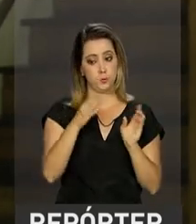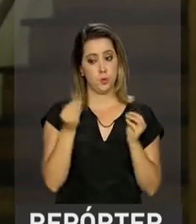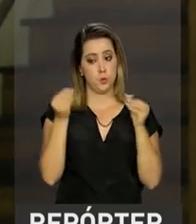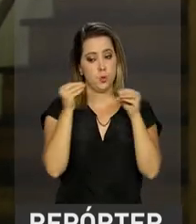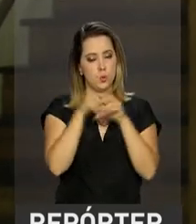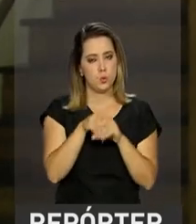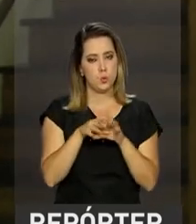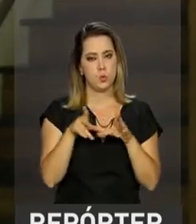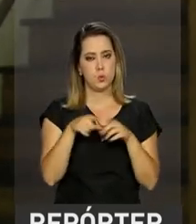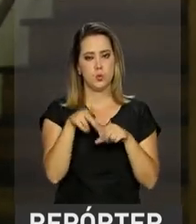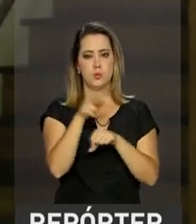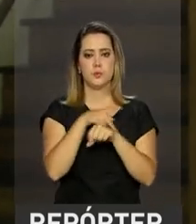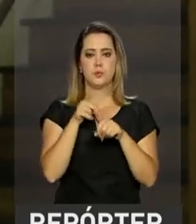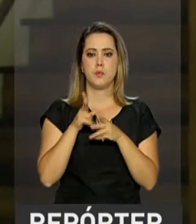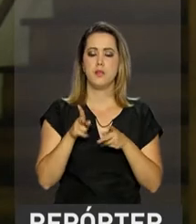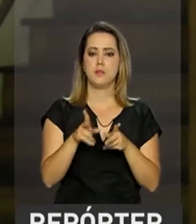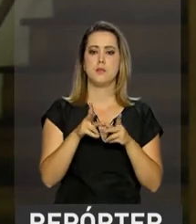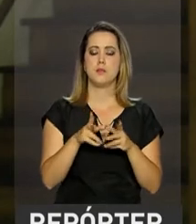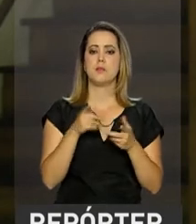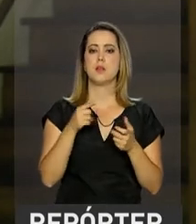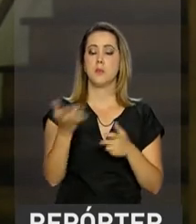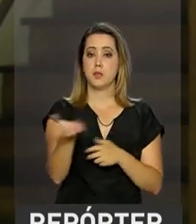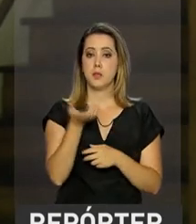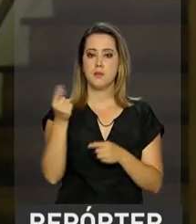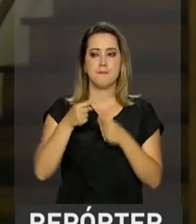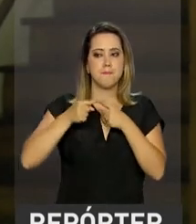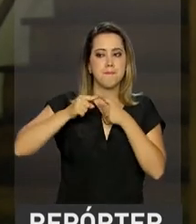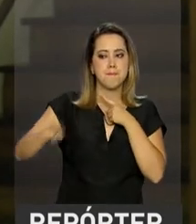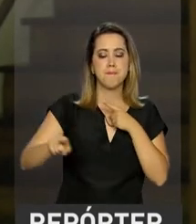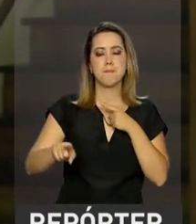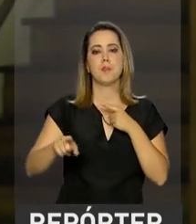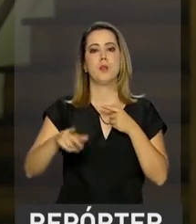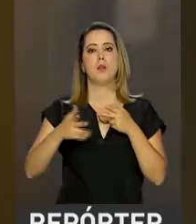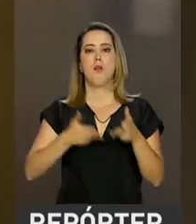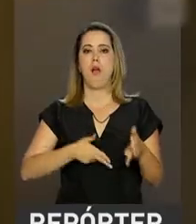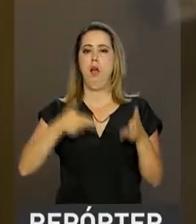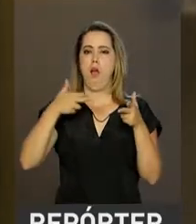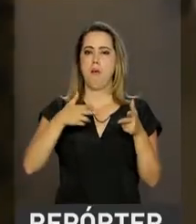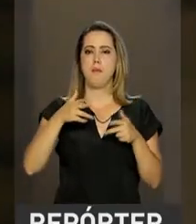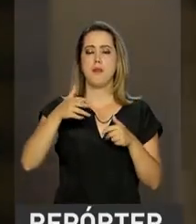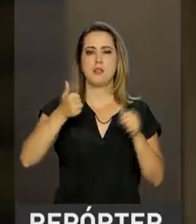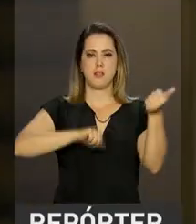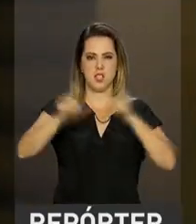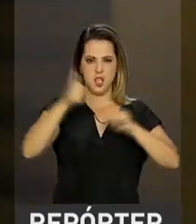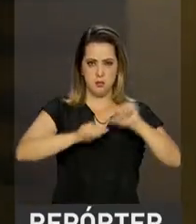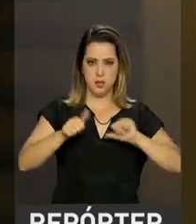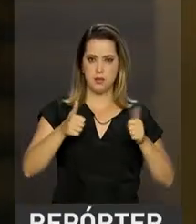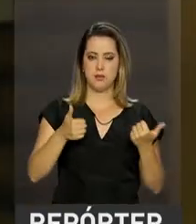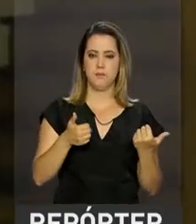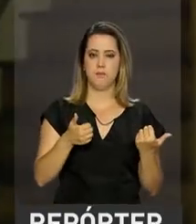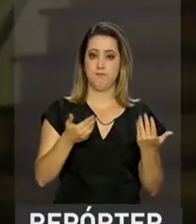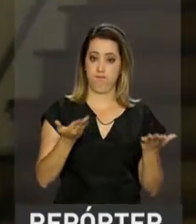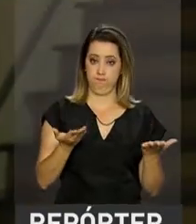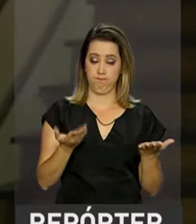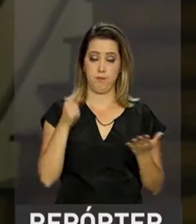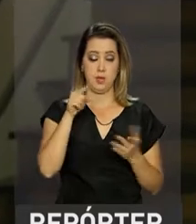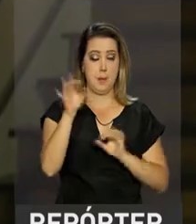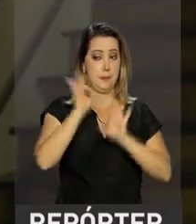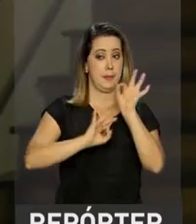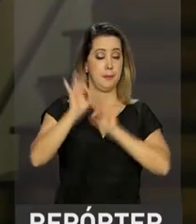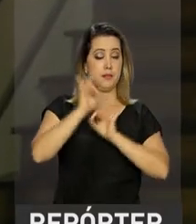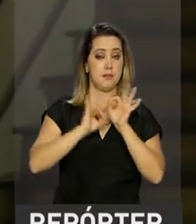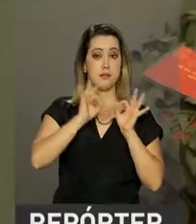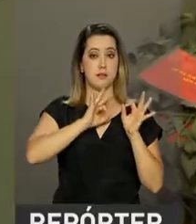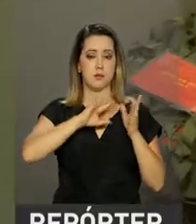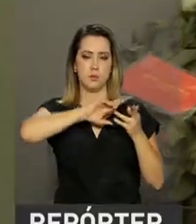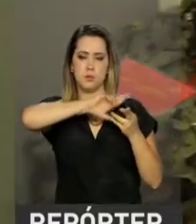convenção sempre brigou pela eliminação de armas químicas o coronel lembra que a preparação para grandes eventos como a